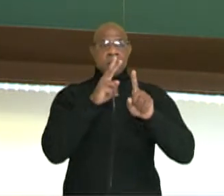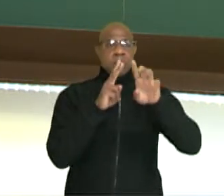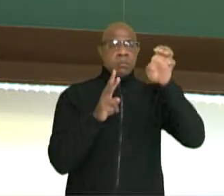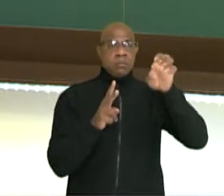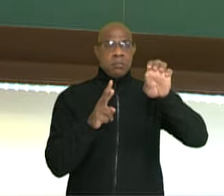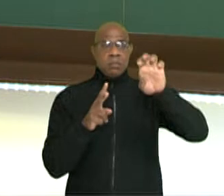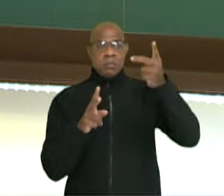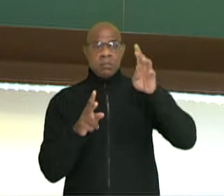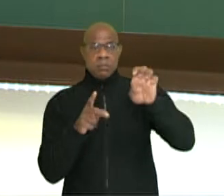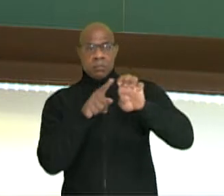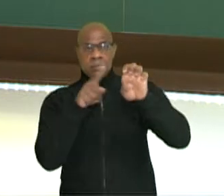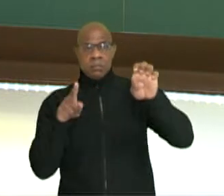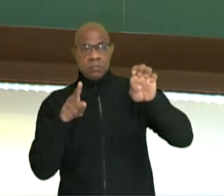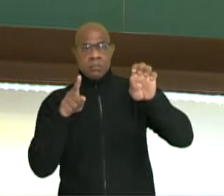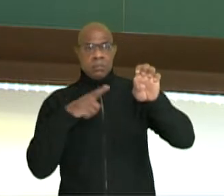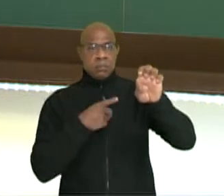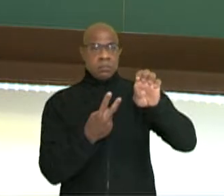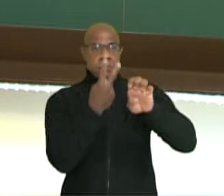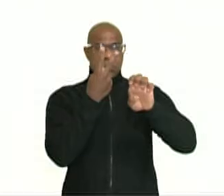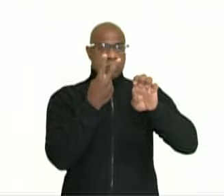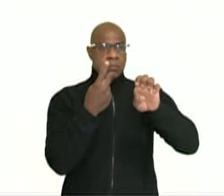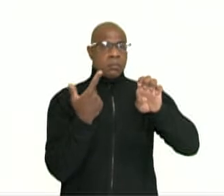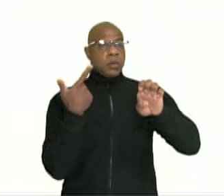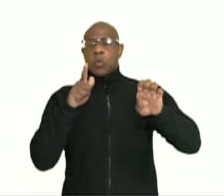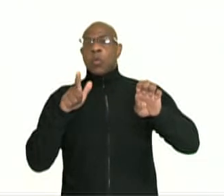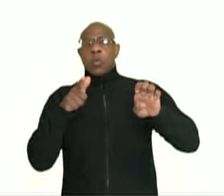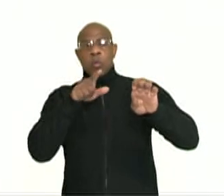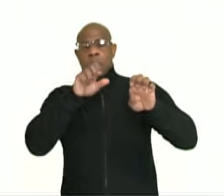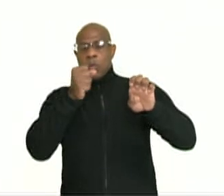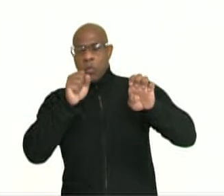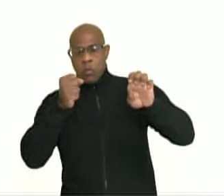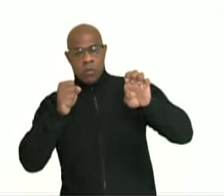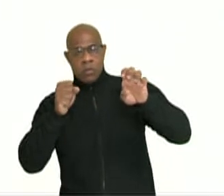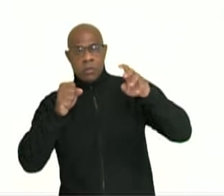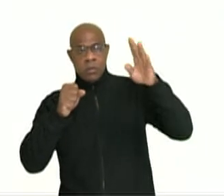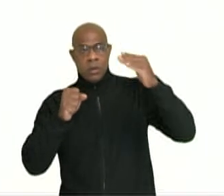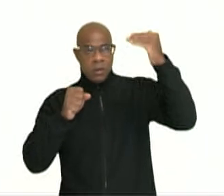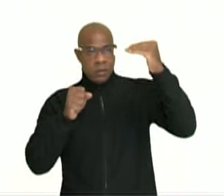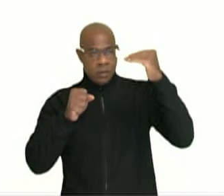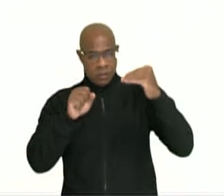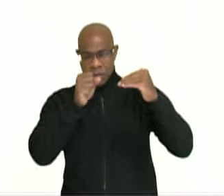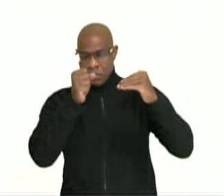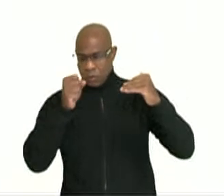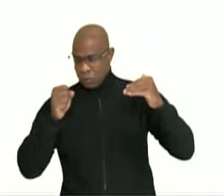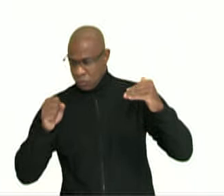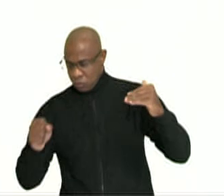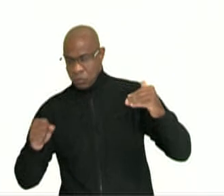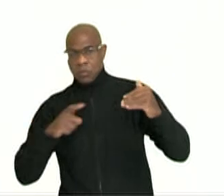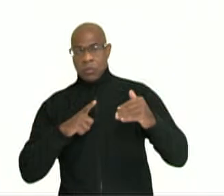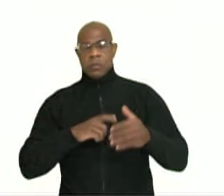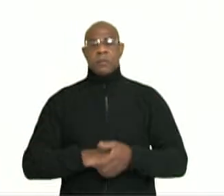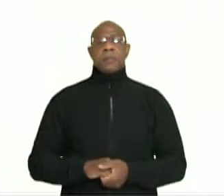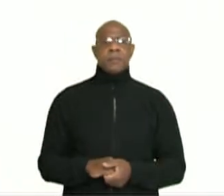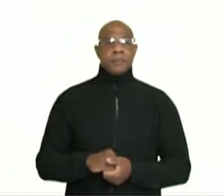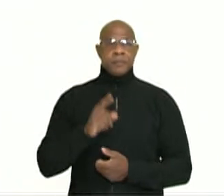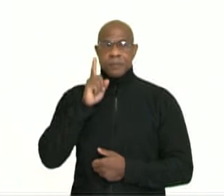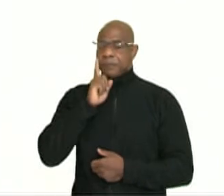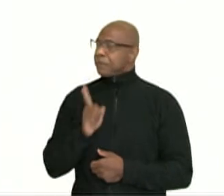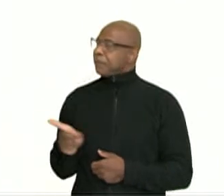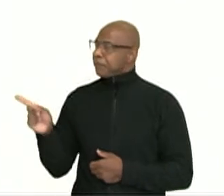elétrons e todos os outros têm na última camada o número 8, mostrando aí a estabilidade deles na teoria do